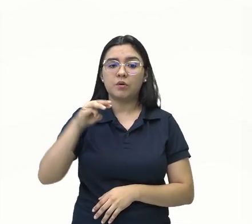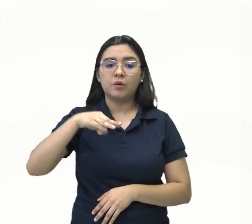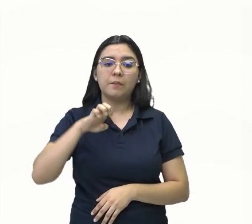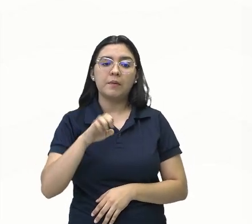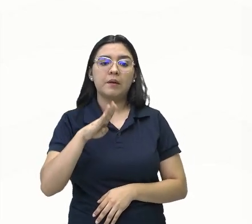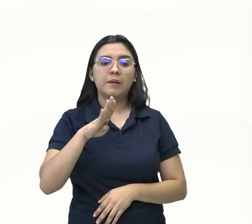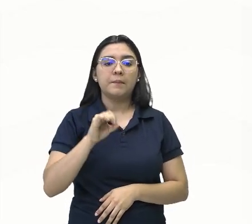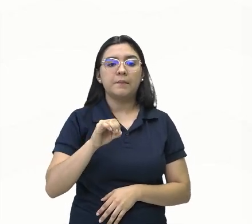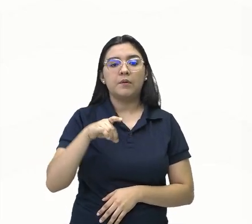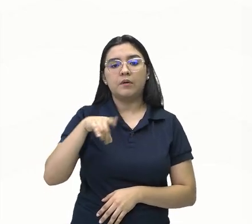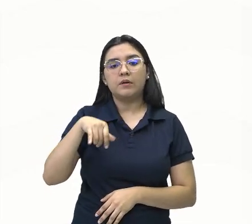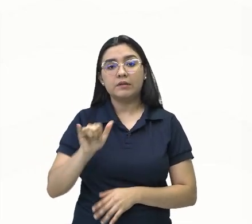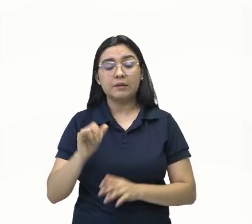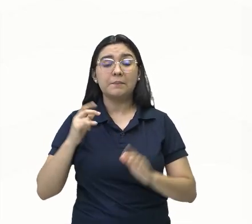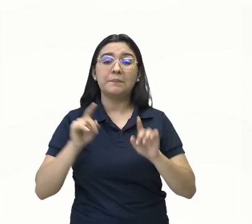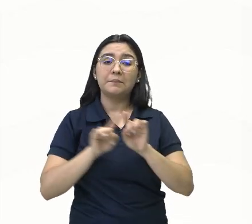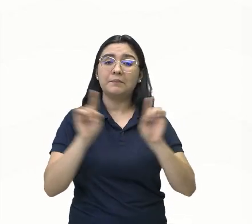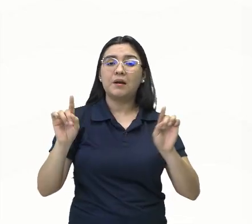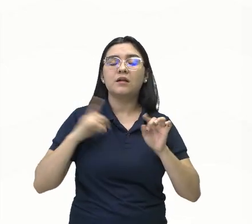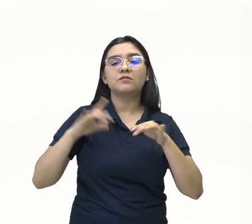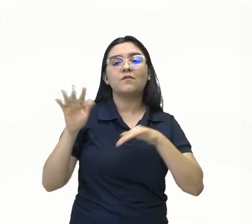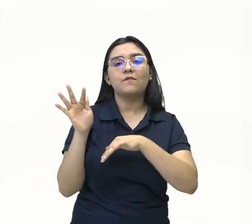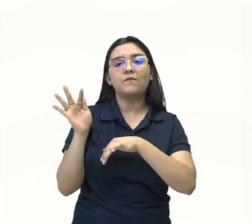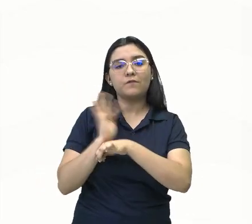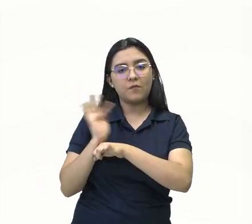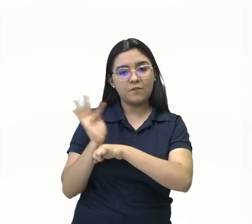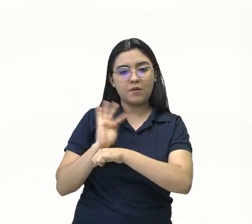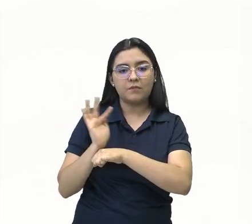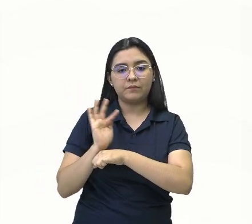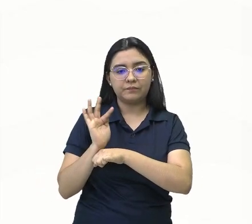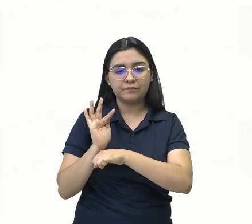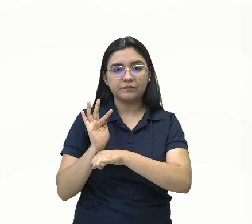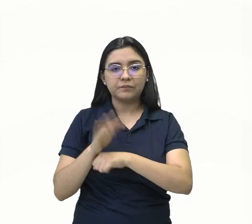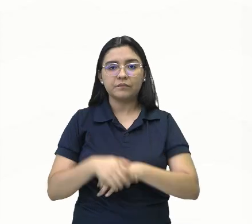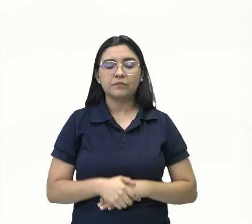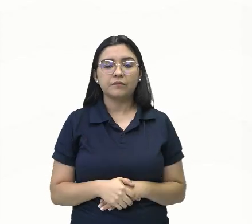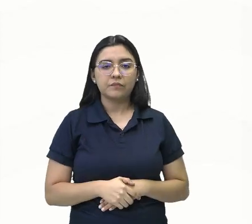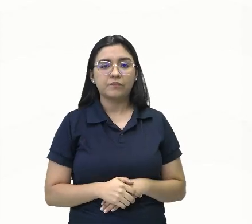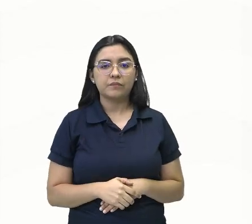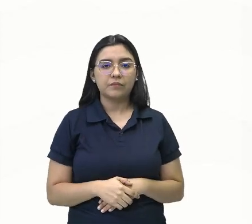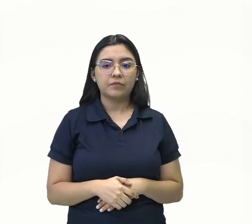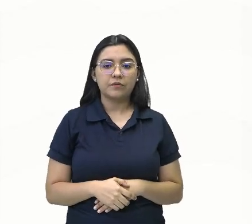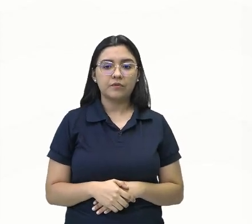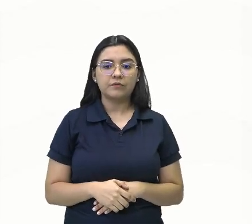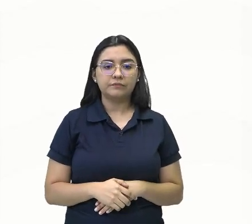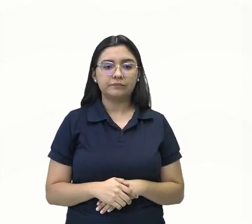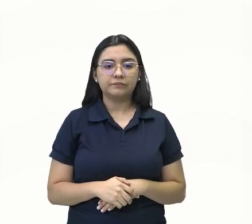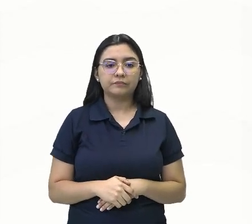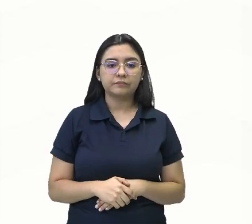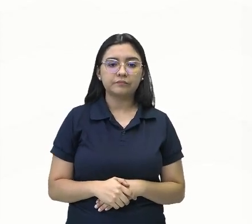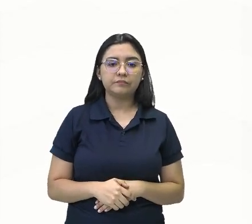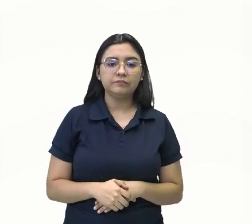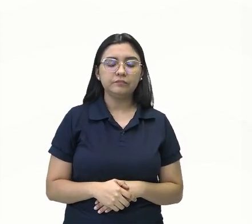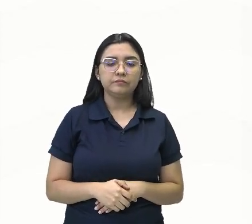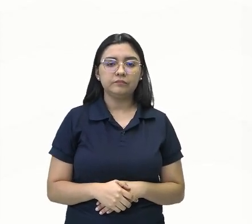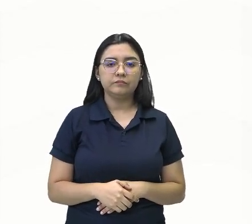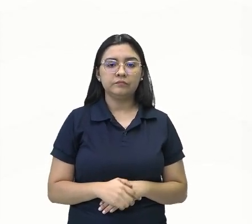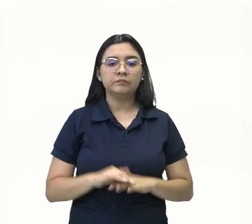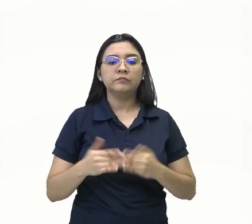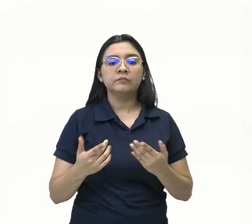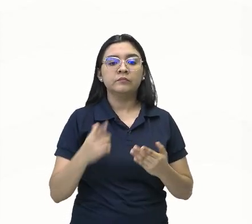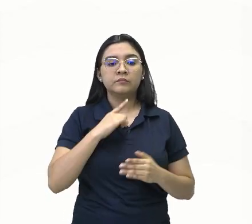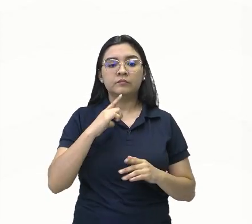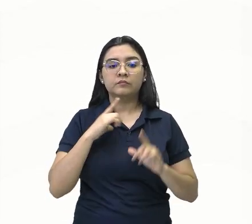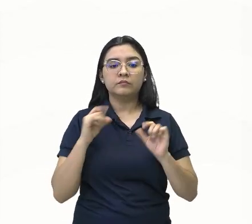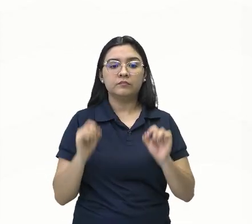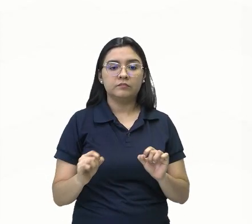pouco mais formal. Então, someone é um pouco mais formal. Someone é alguém. Someone